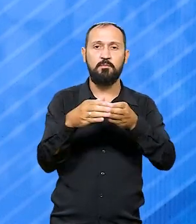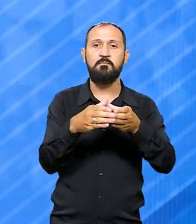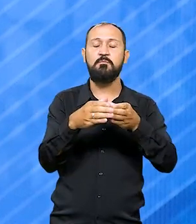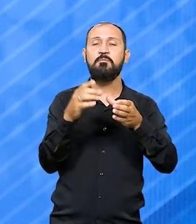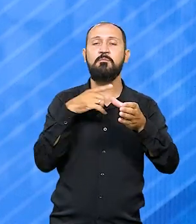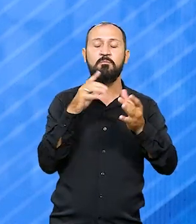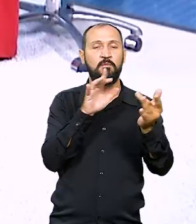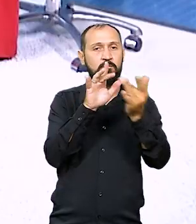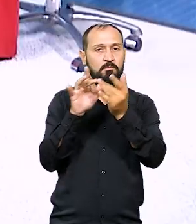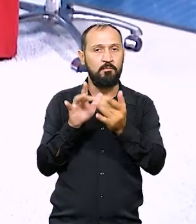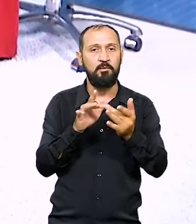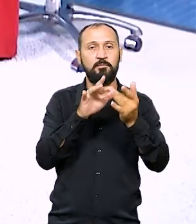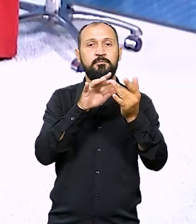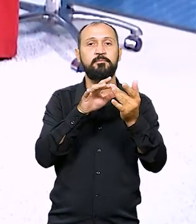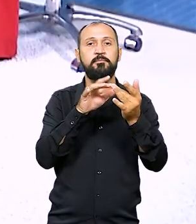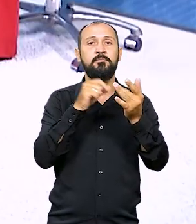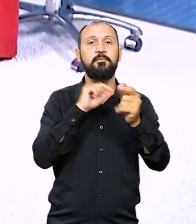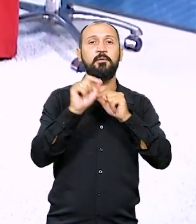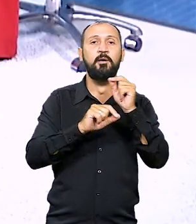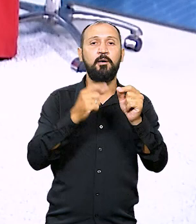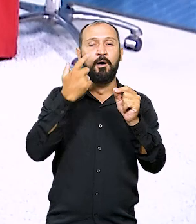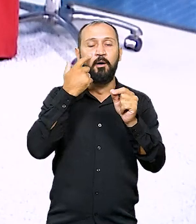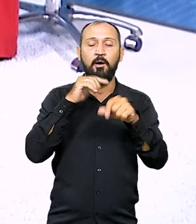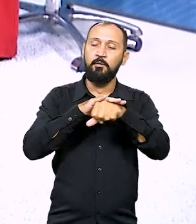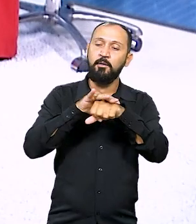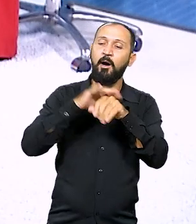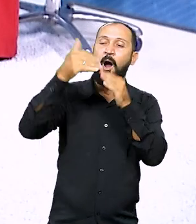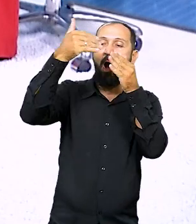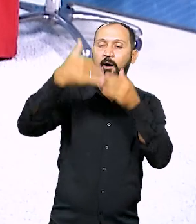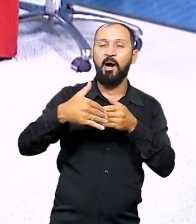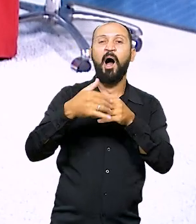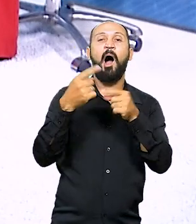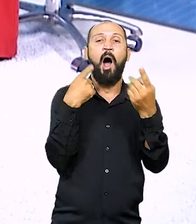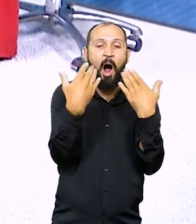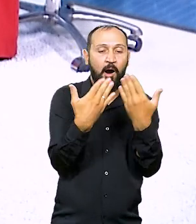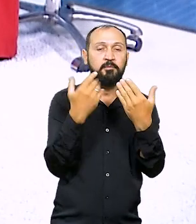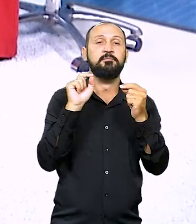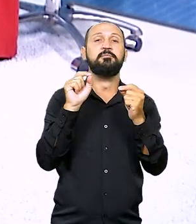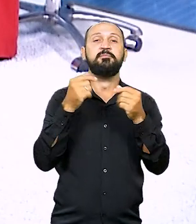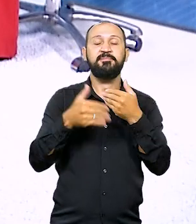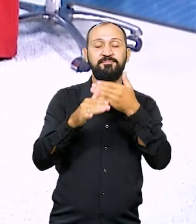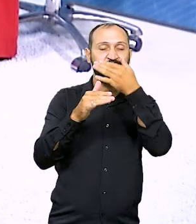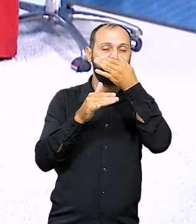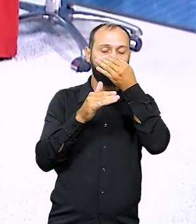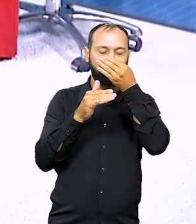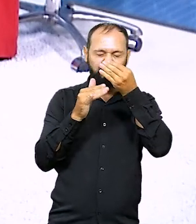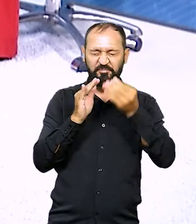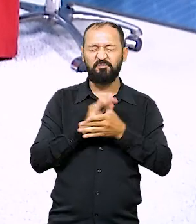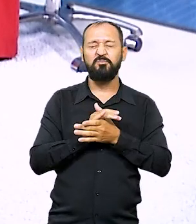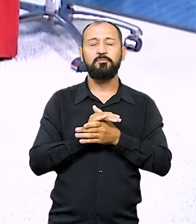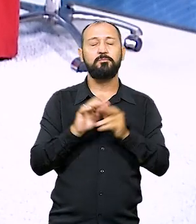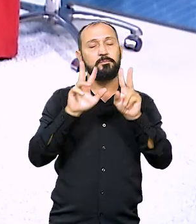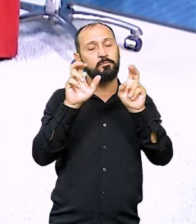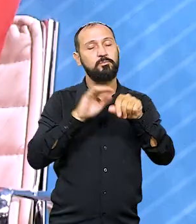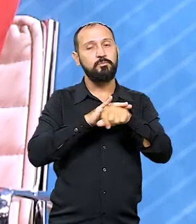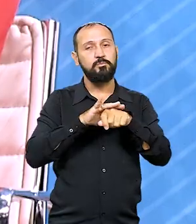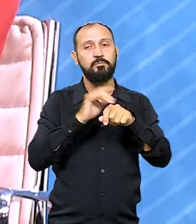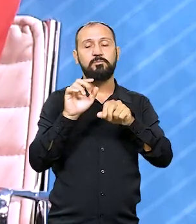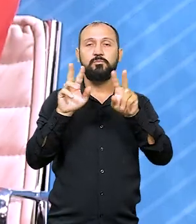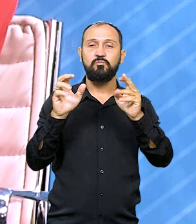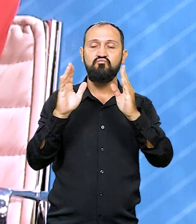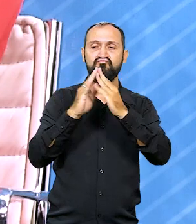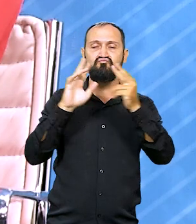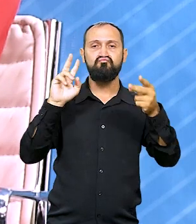uma comissão que esteja ali permanentemente para ouvi-lo e para discutir esses assuntos. Doutor, e quando você fala dessa